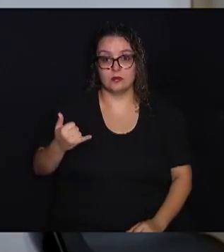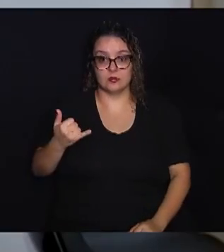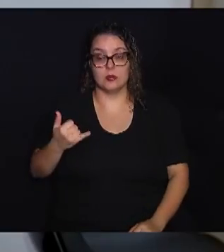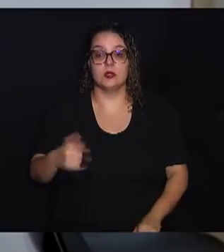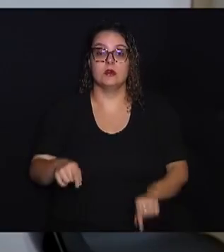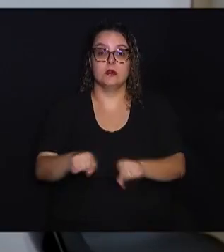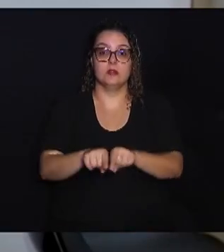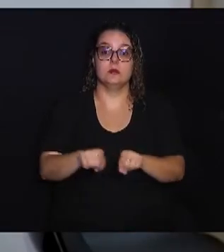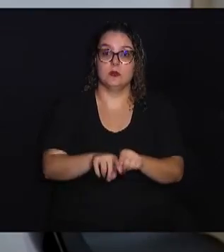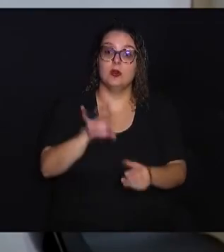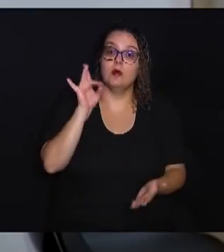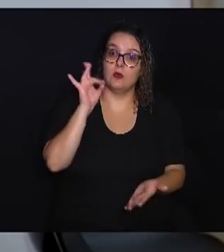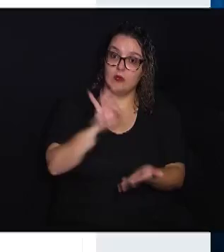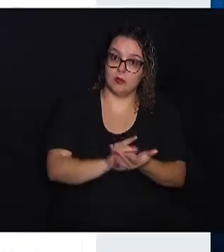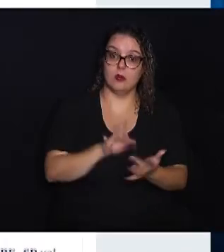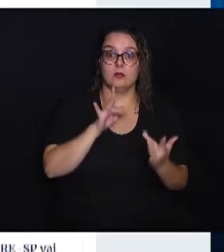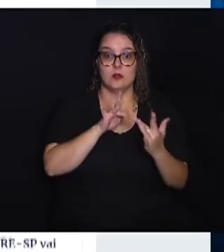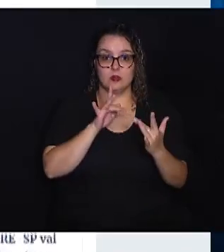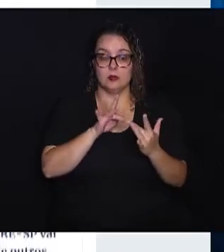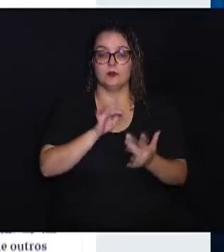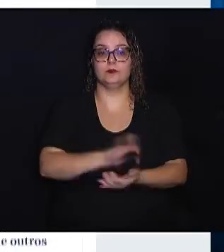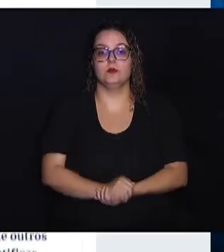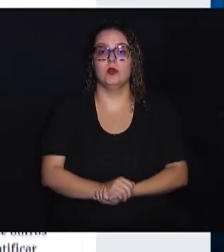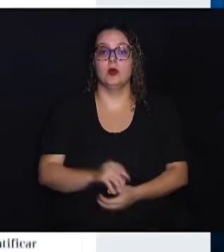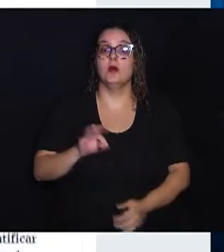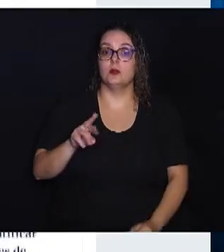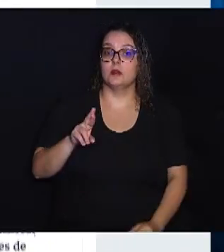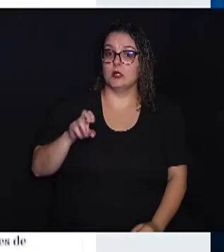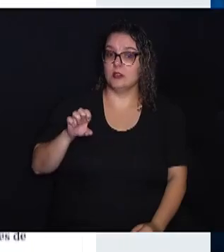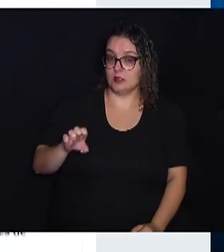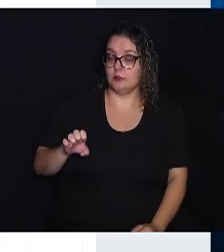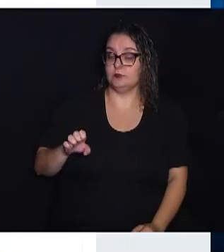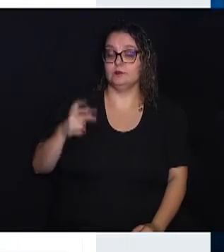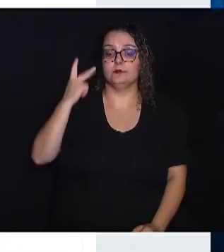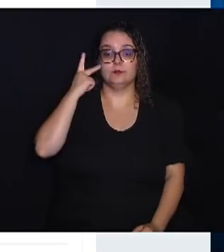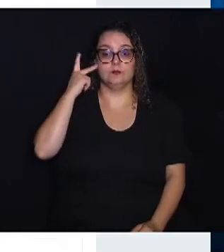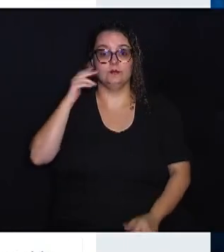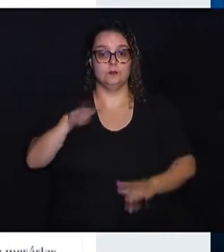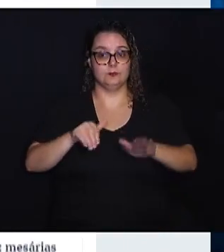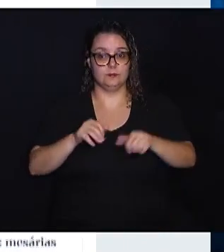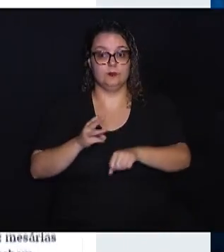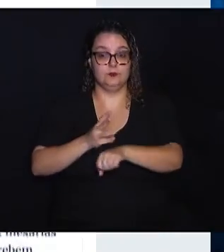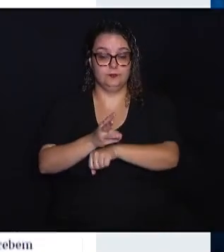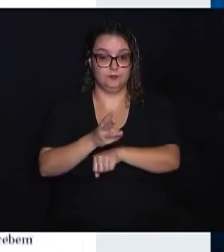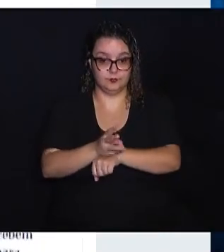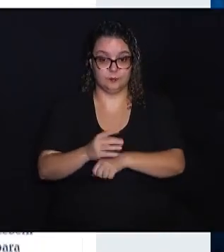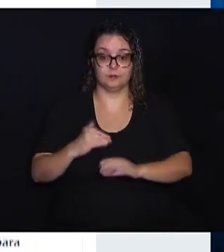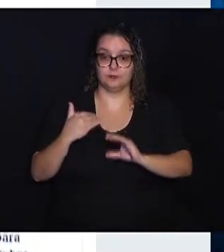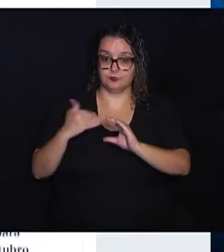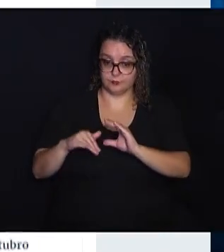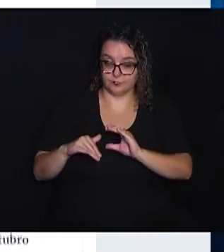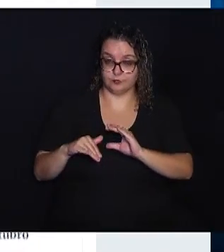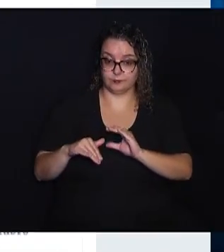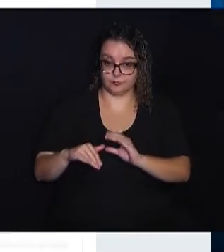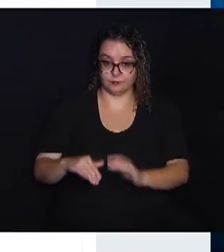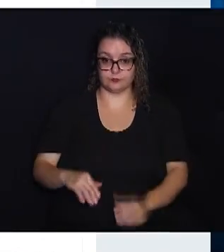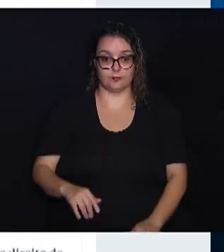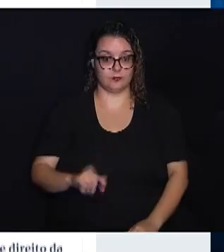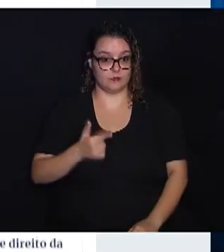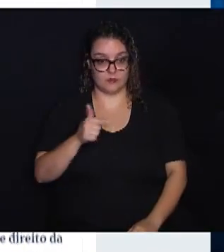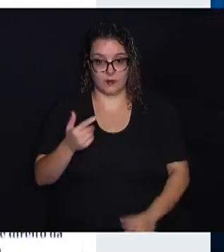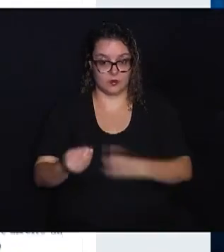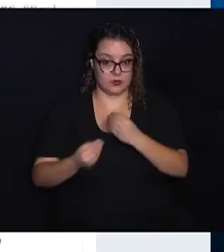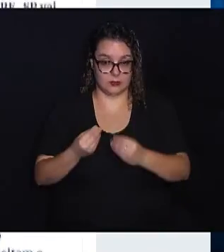meios oficiais para nos contactar. O TRE São Paulo faz a convocação pelo WhatsApp e e-mail, e na inviabilidade